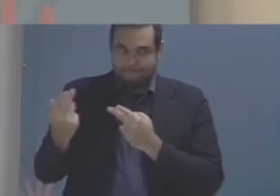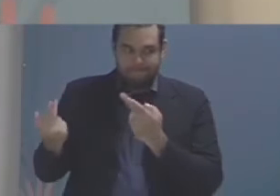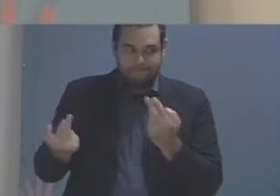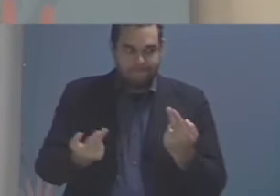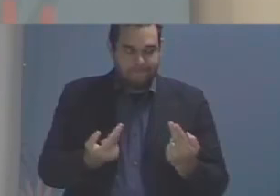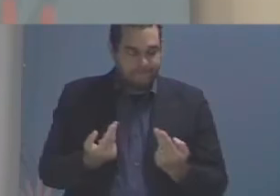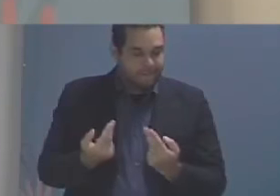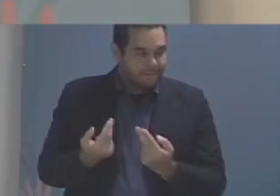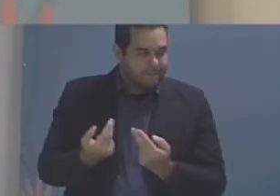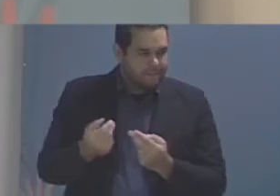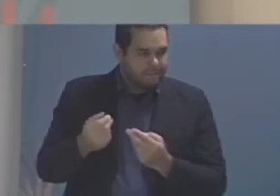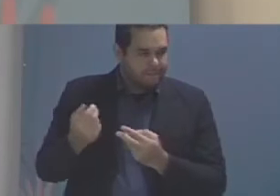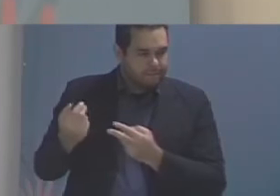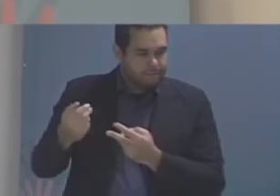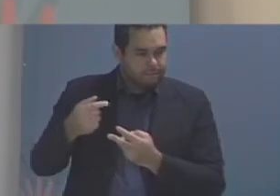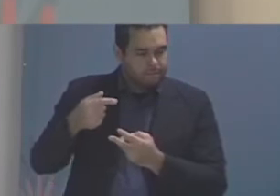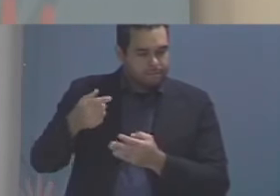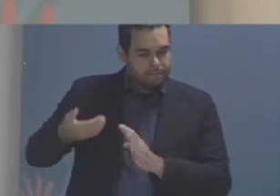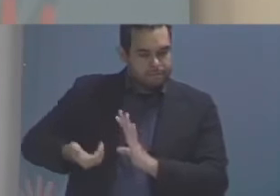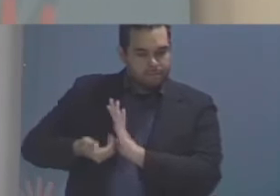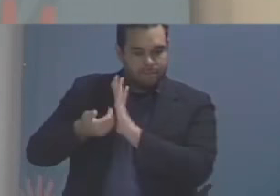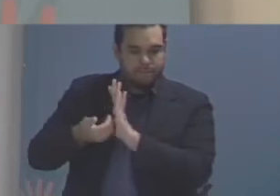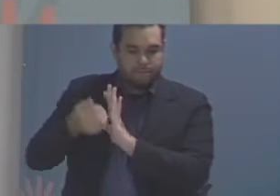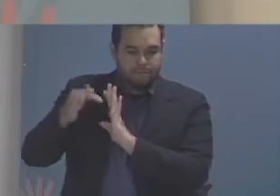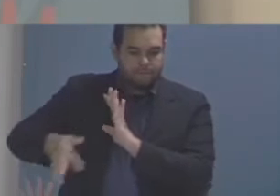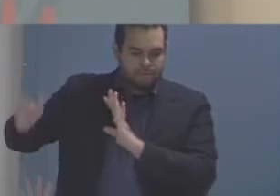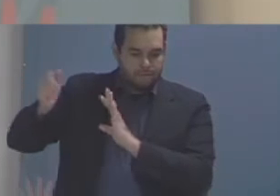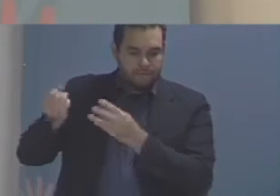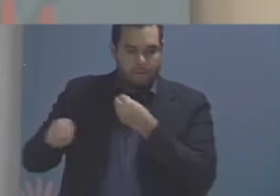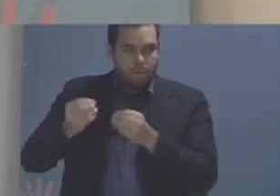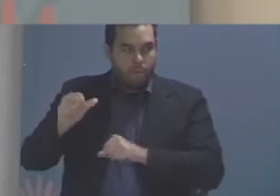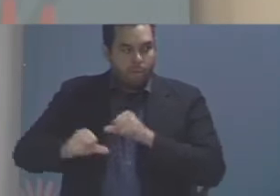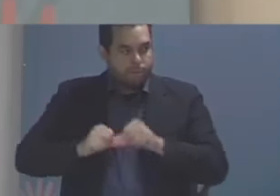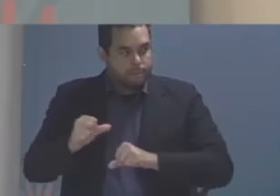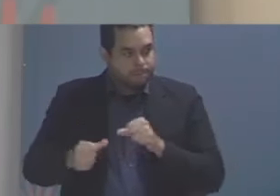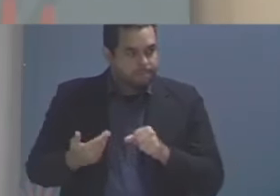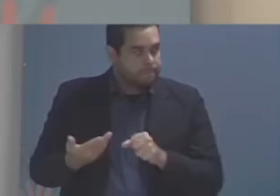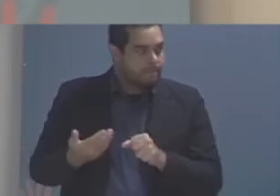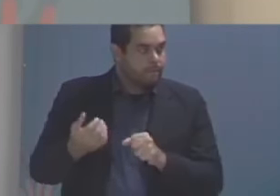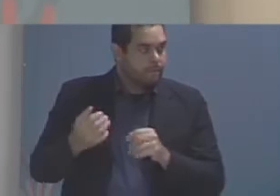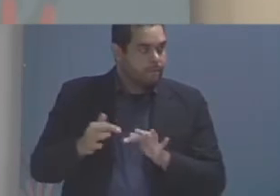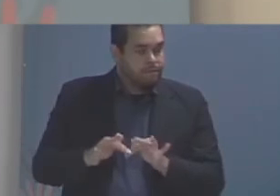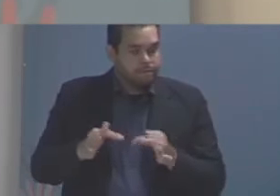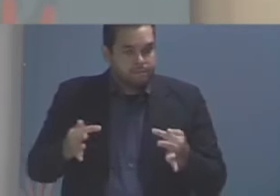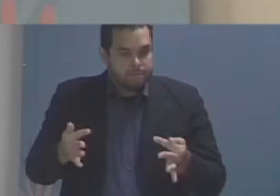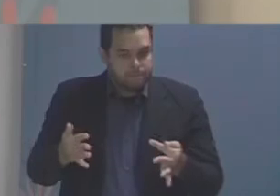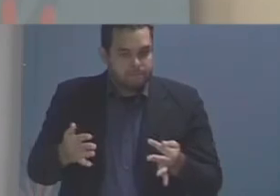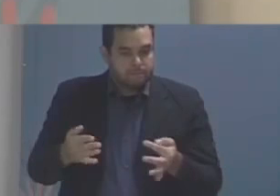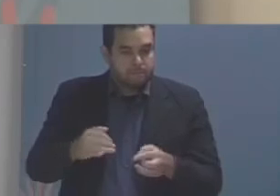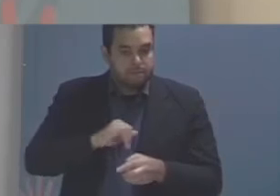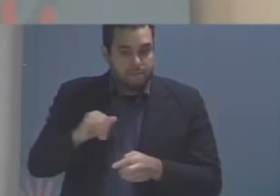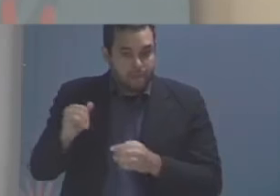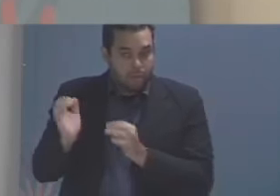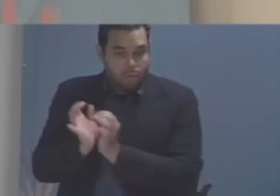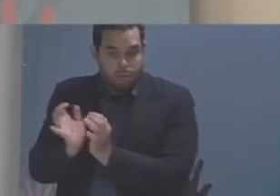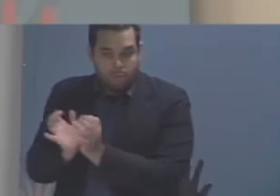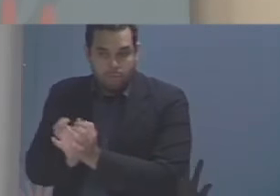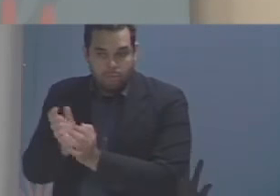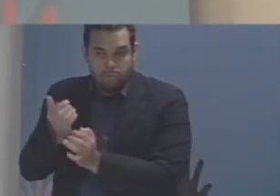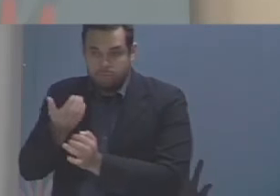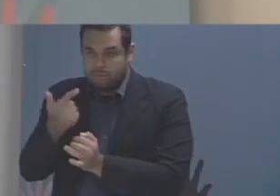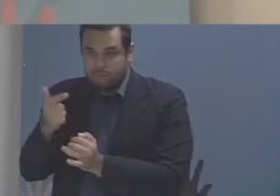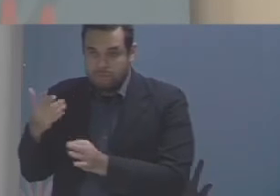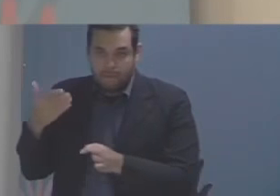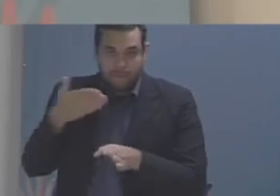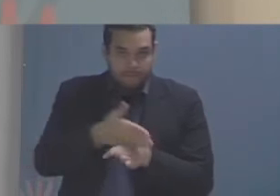ao modelo do Congresso Nacional. Como é que a gente faz para modificar isso? É muito simples. Se a categoria não participa do COREP e nós